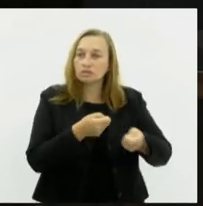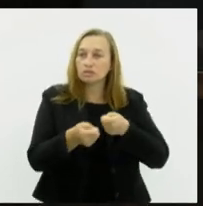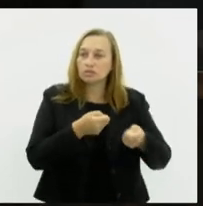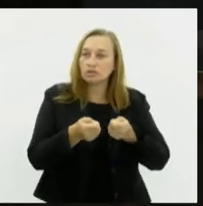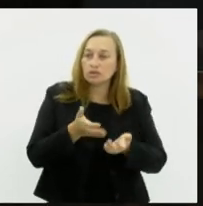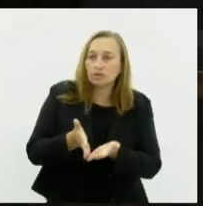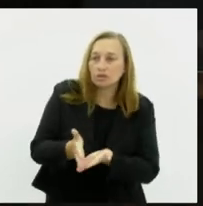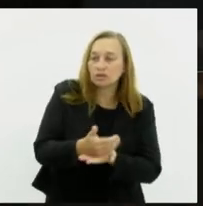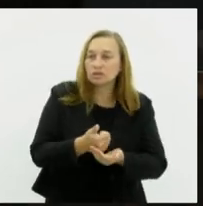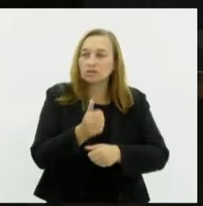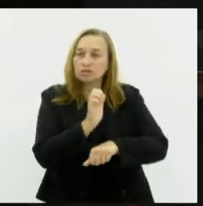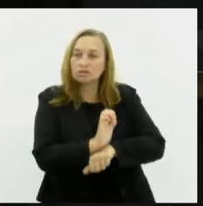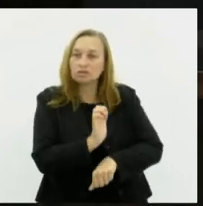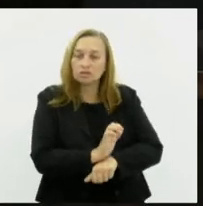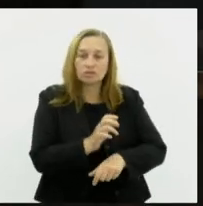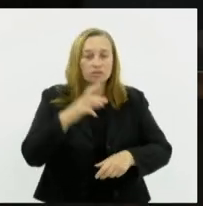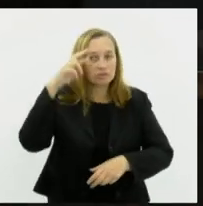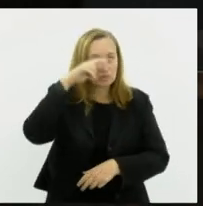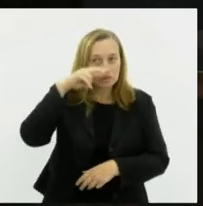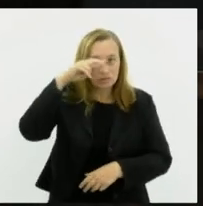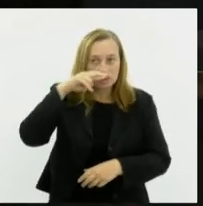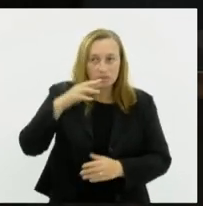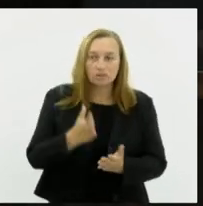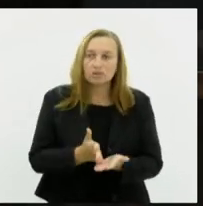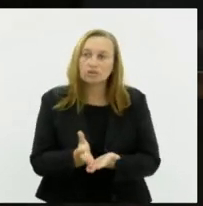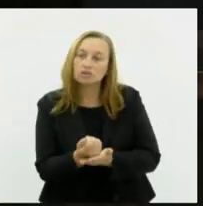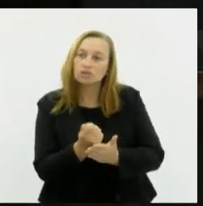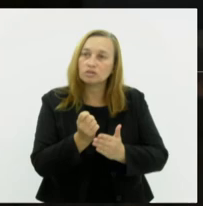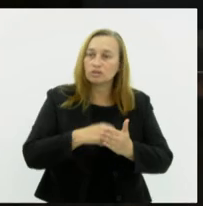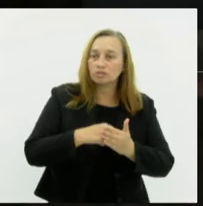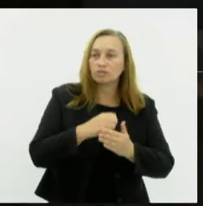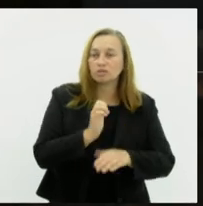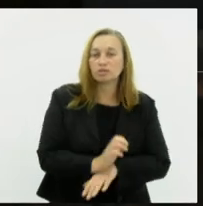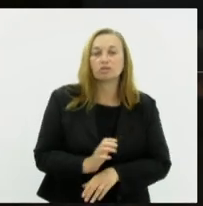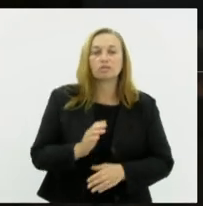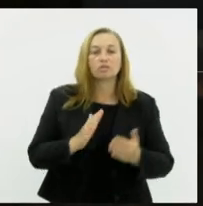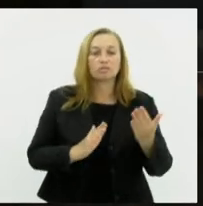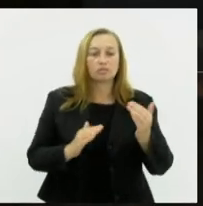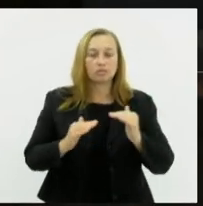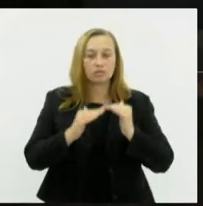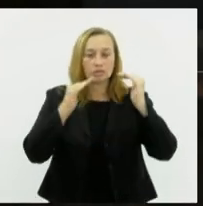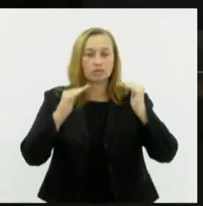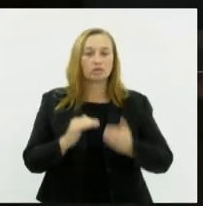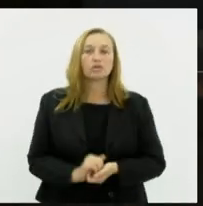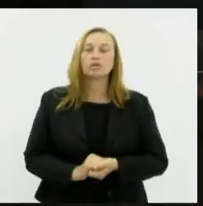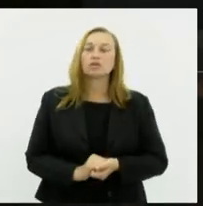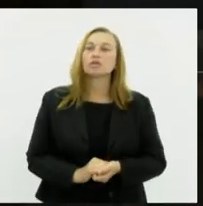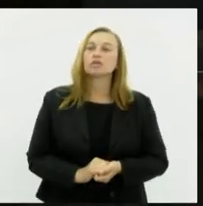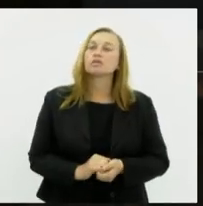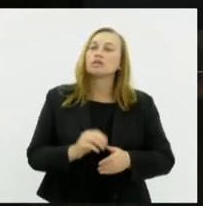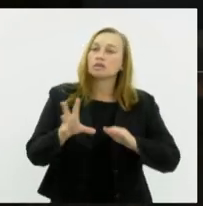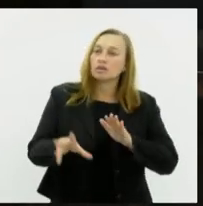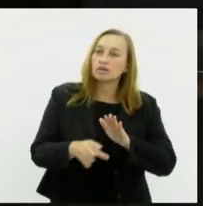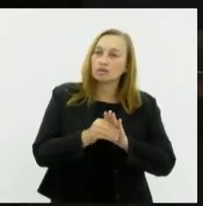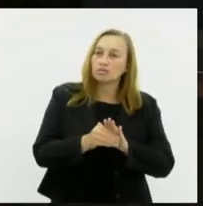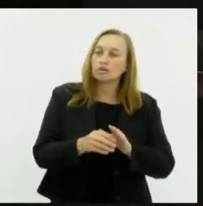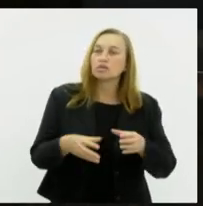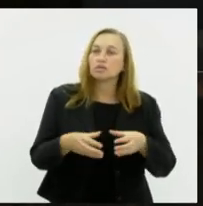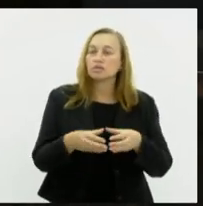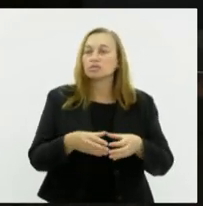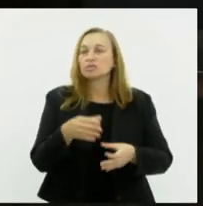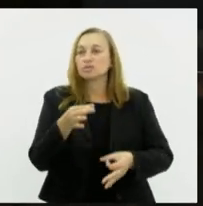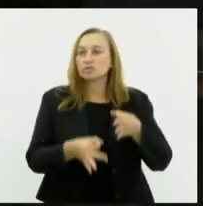Arrecadação Estadual e de Fiscalização dos Tributos Estaduais, favorável. Com a emenda da Comissão de Constituição